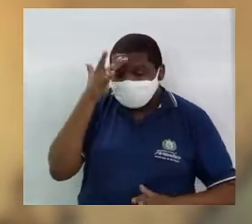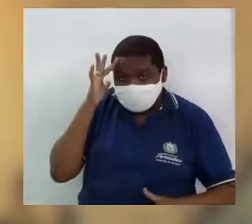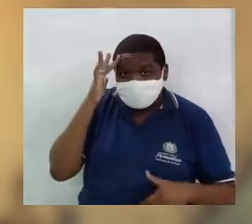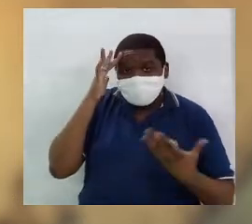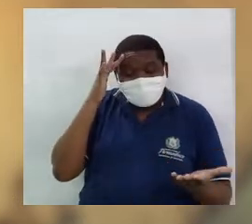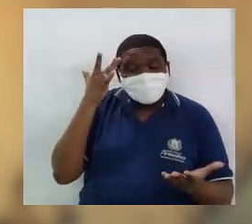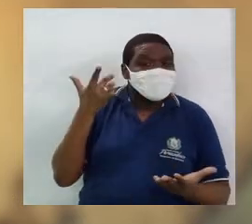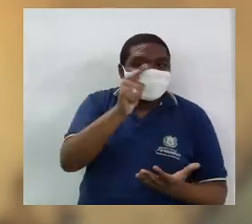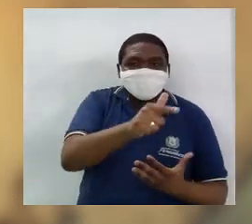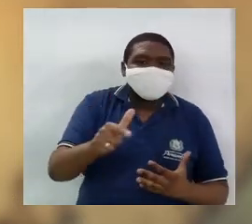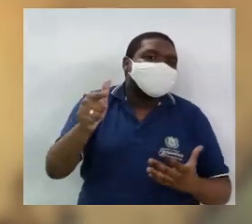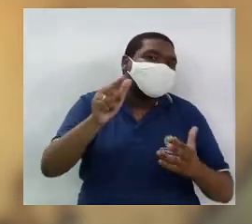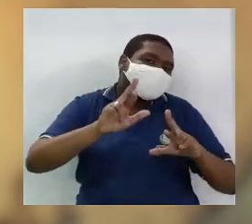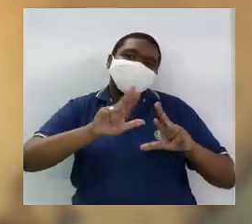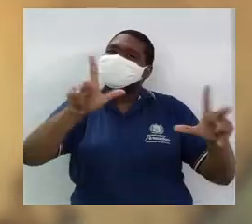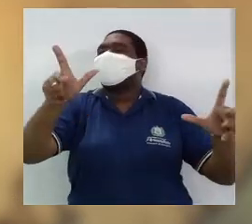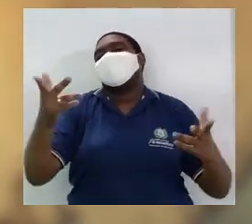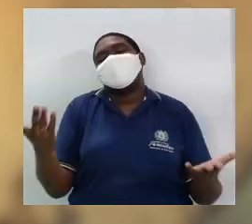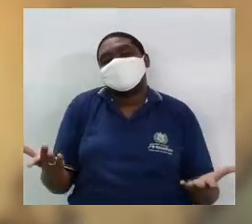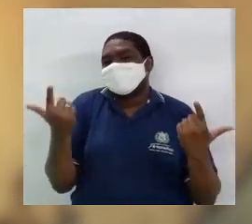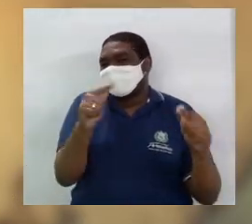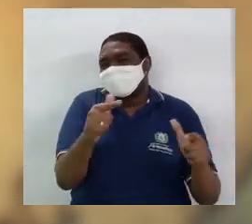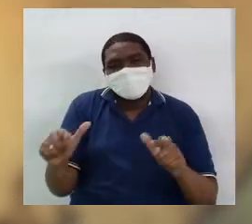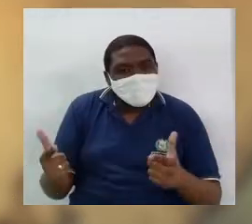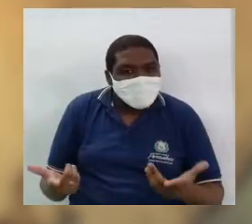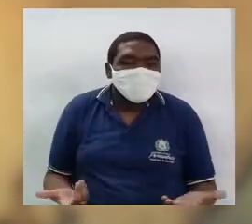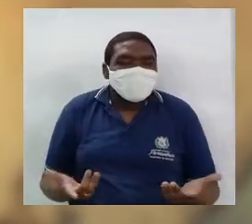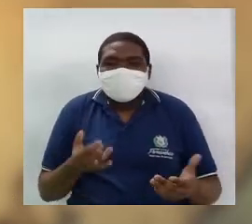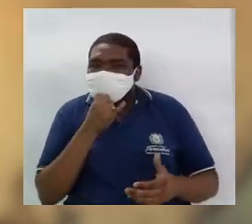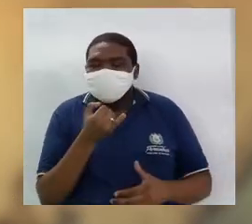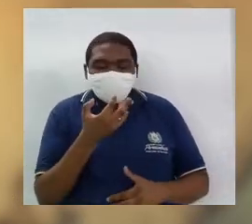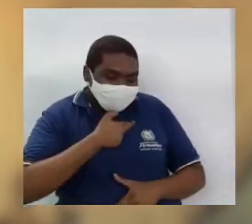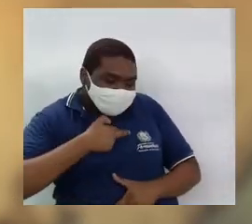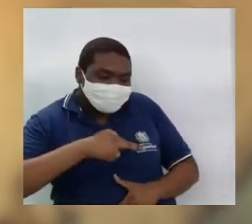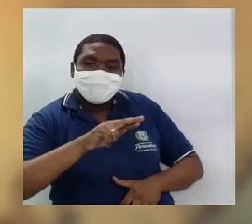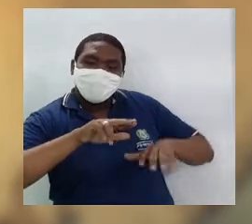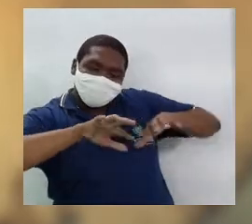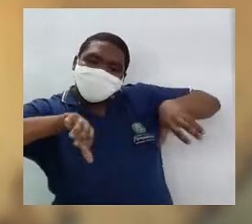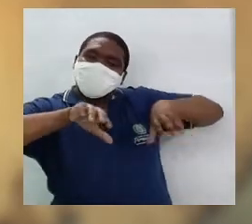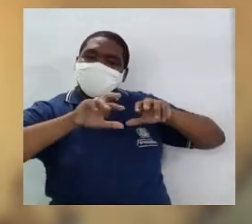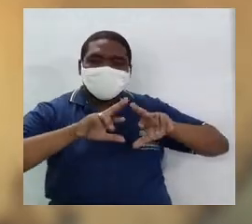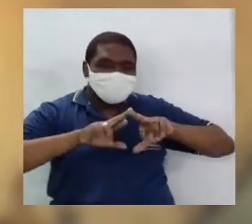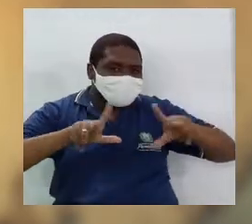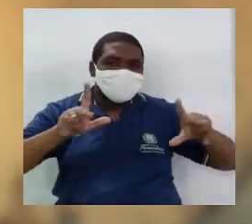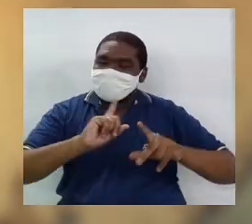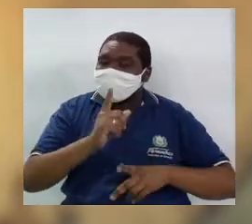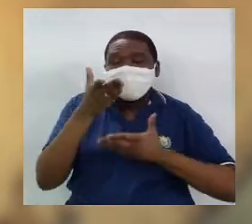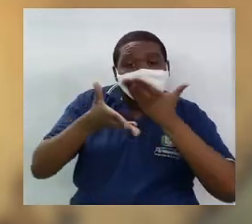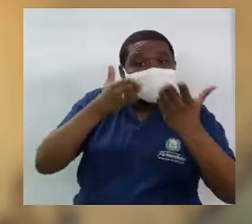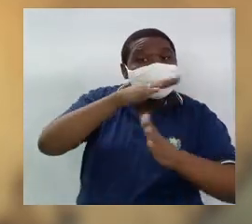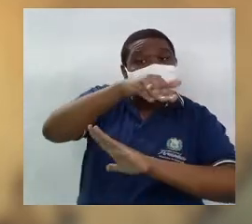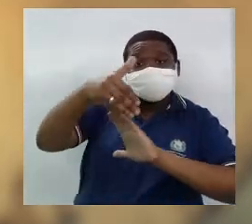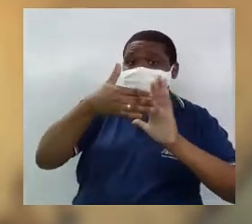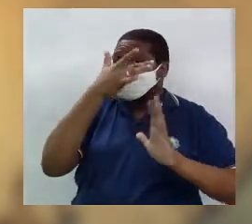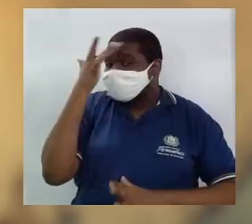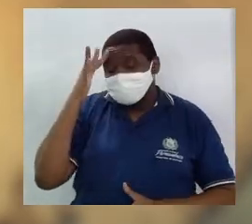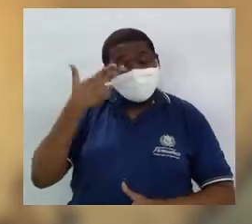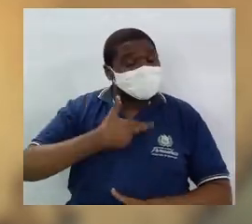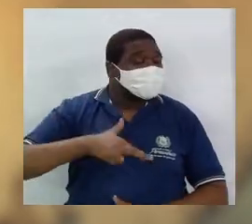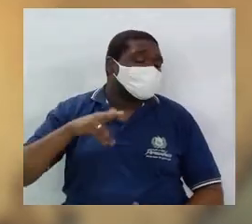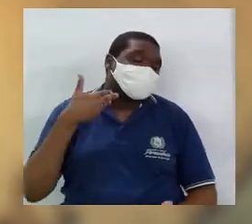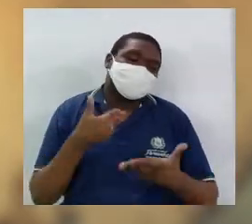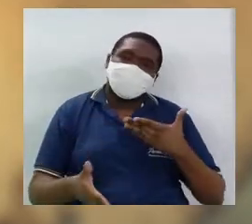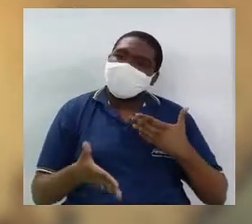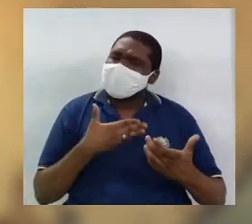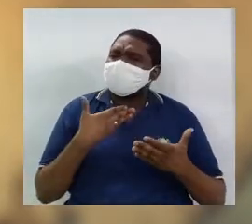sem distinção, certo? Sem distinção de credo, respeitar o outro, atender a todos. E ela tem